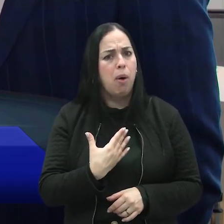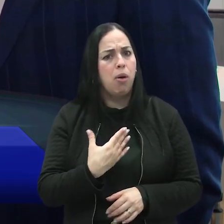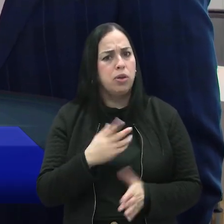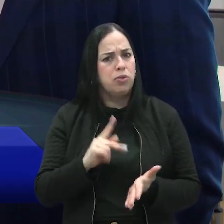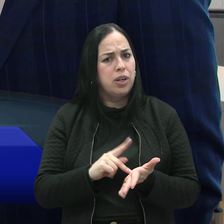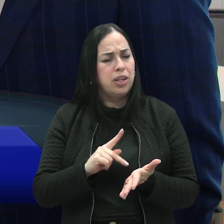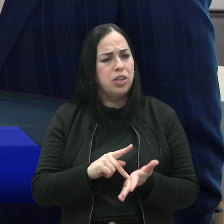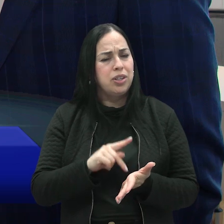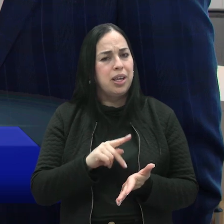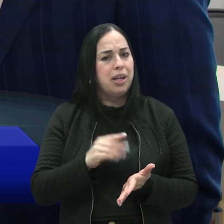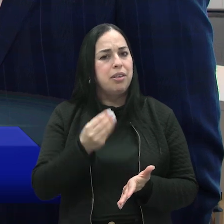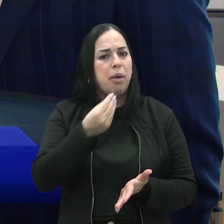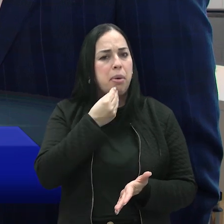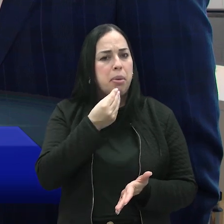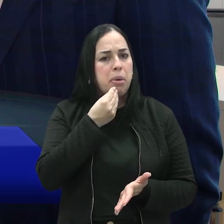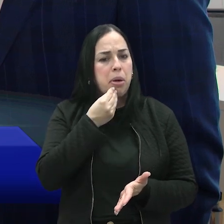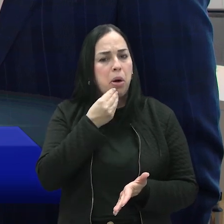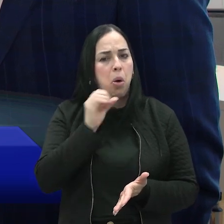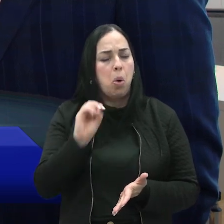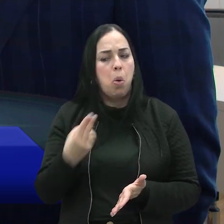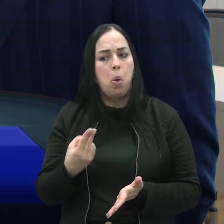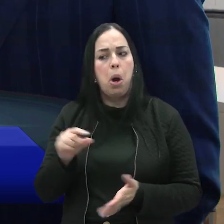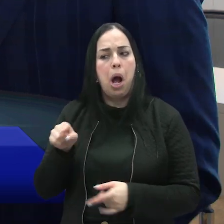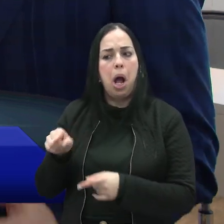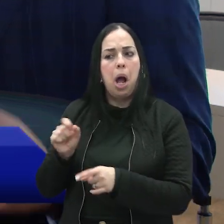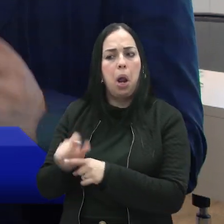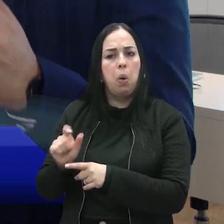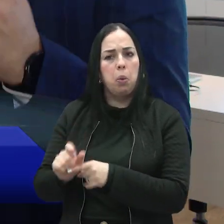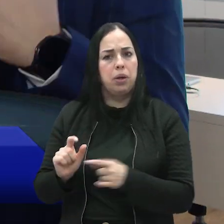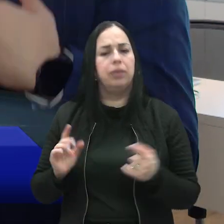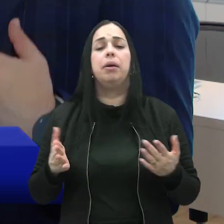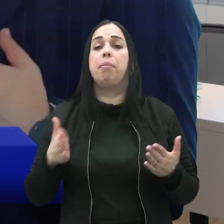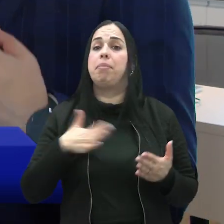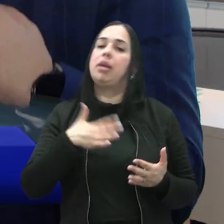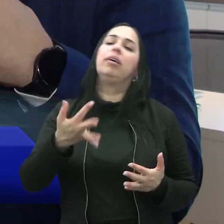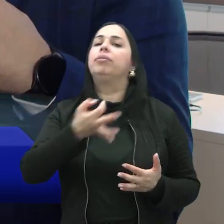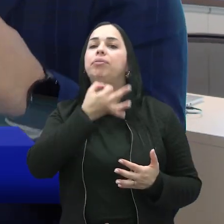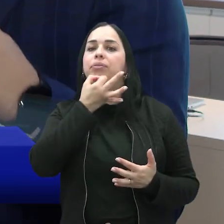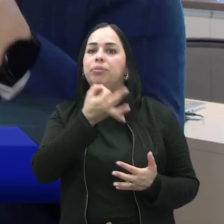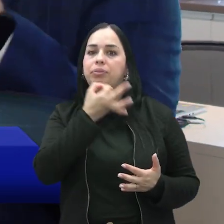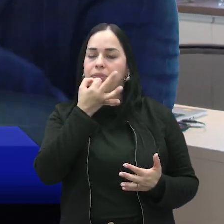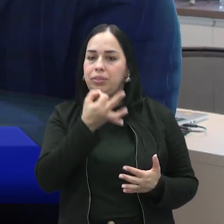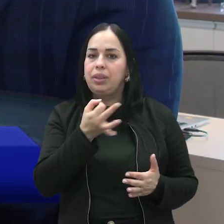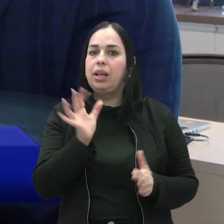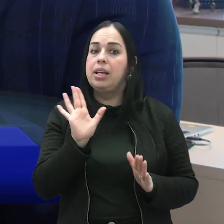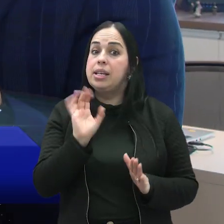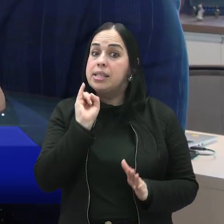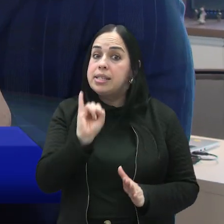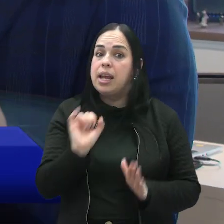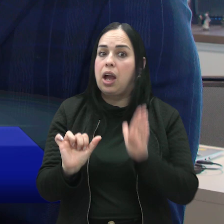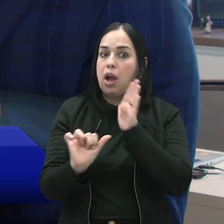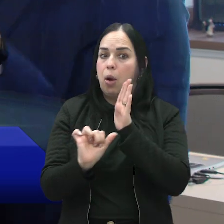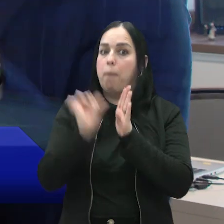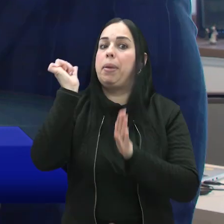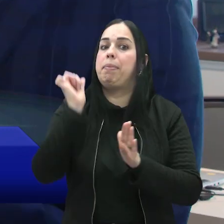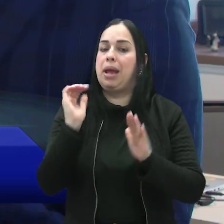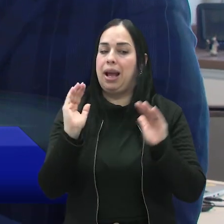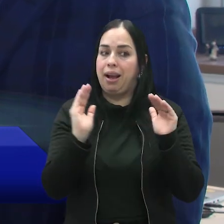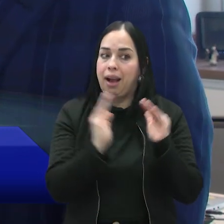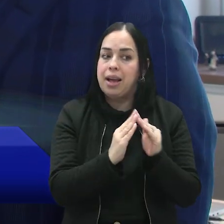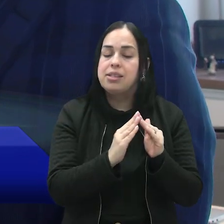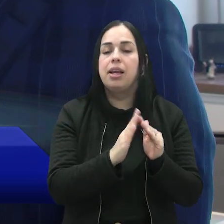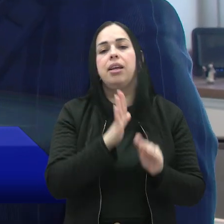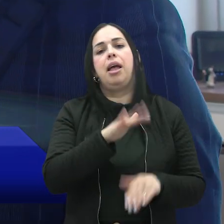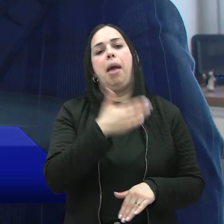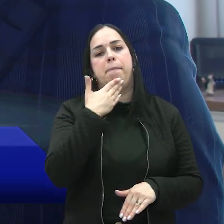atual, pode ser mais vantajoso continuar alugando? Olha, eu entendo como um primeiro imóvel você ter um imóvel